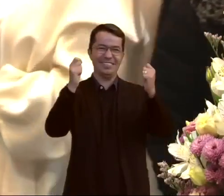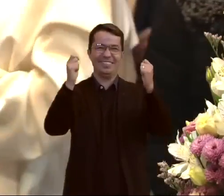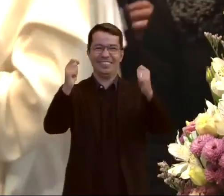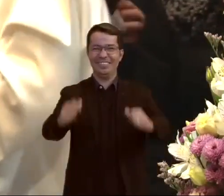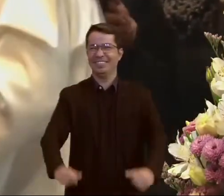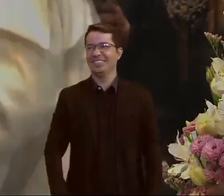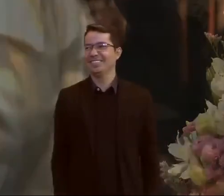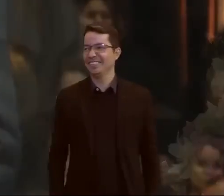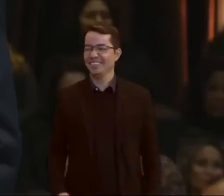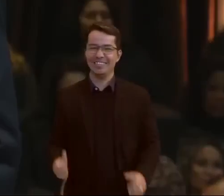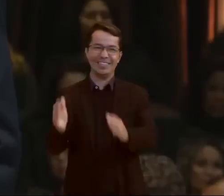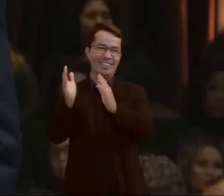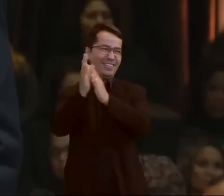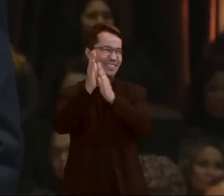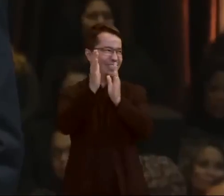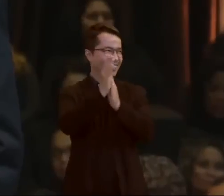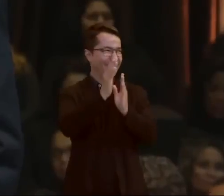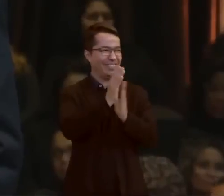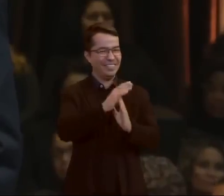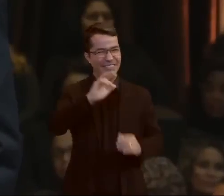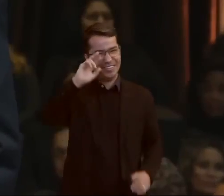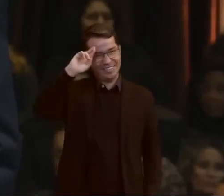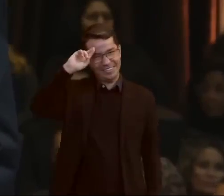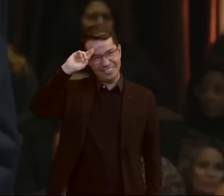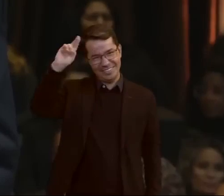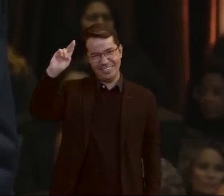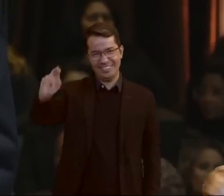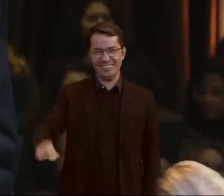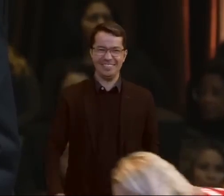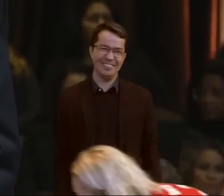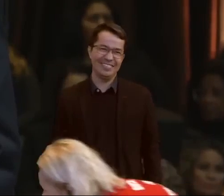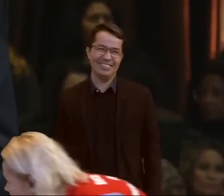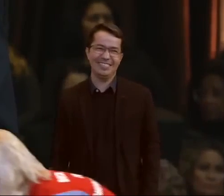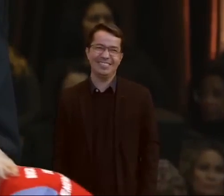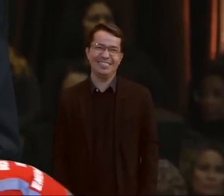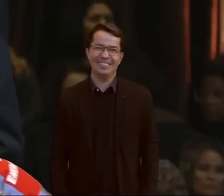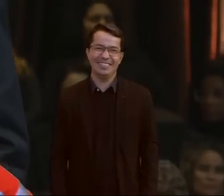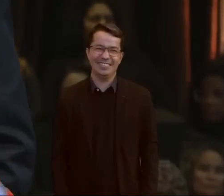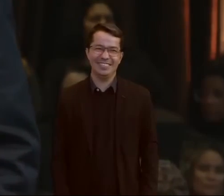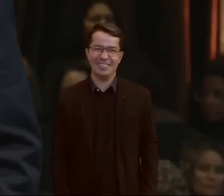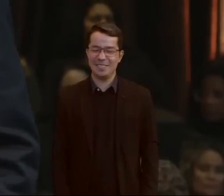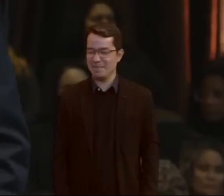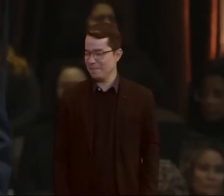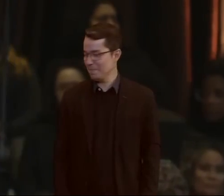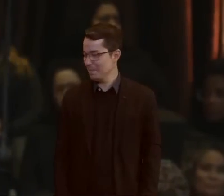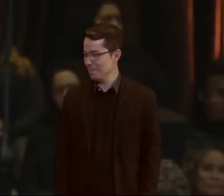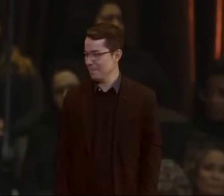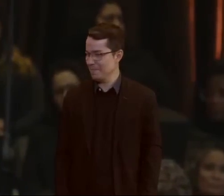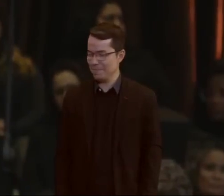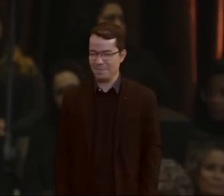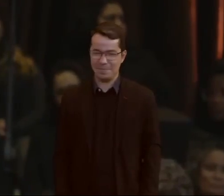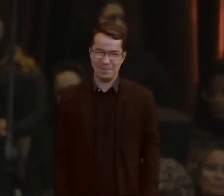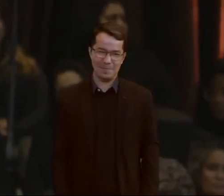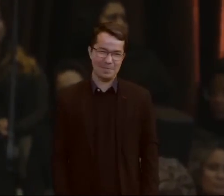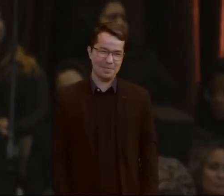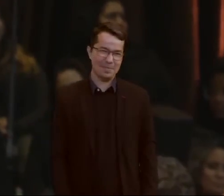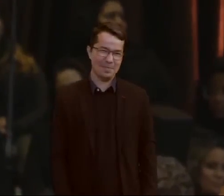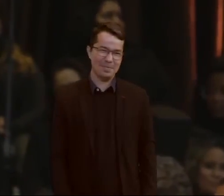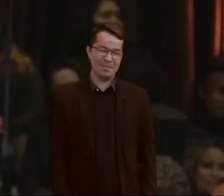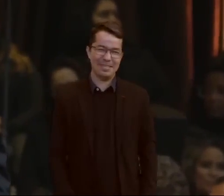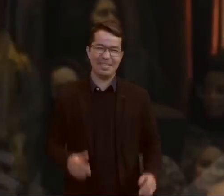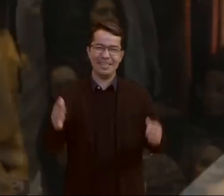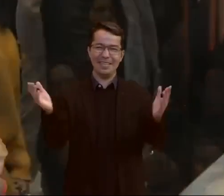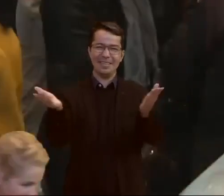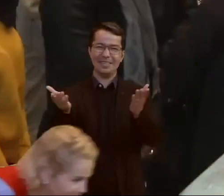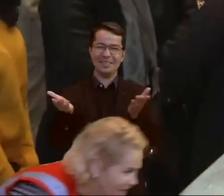Louvado seja o Senhor. Como Deus é bom. Como Deus é bom. Como Deus é bom. E você vai